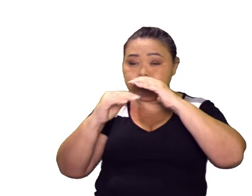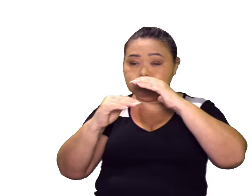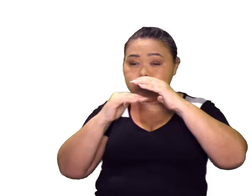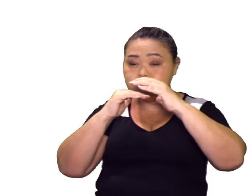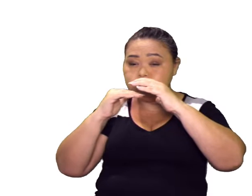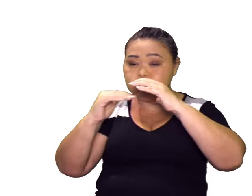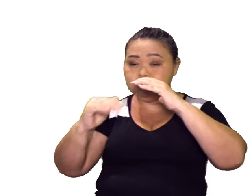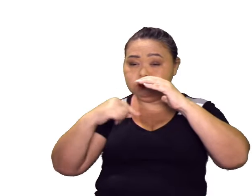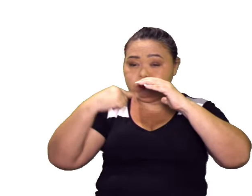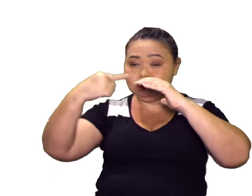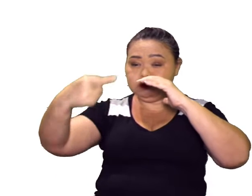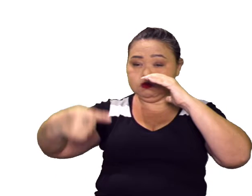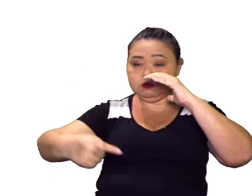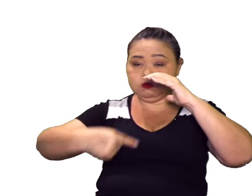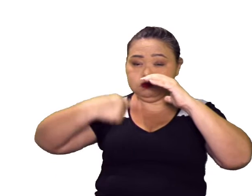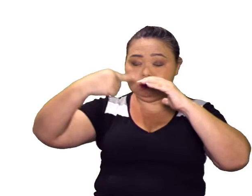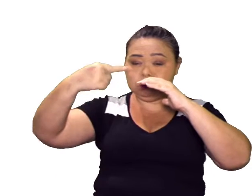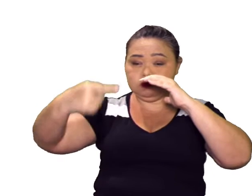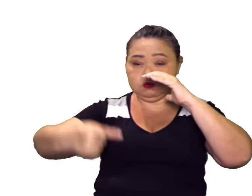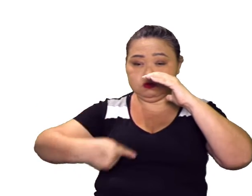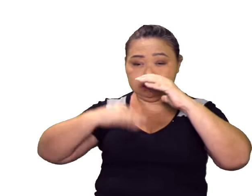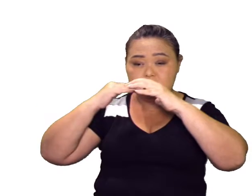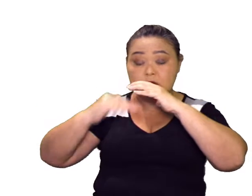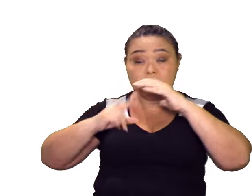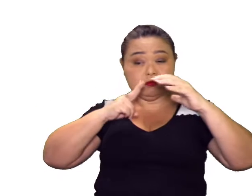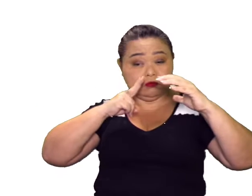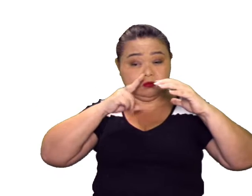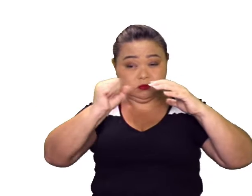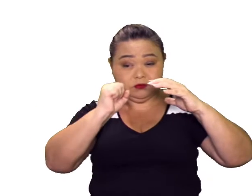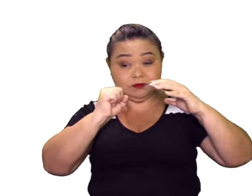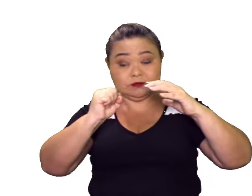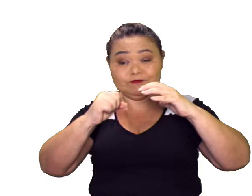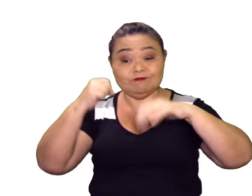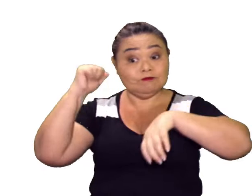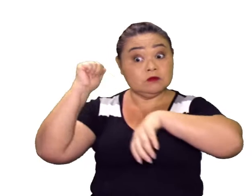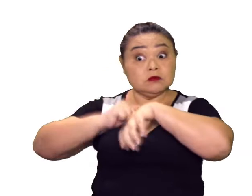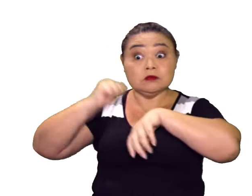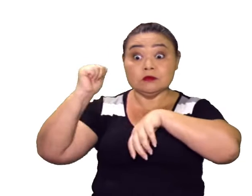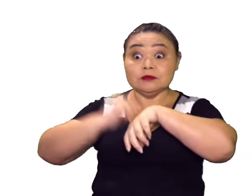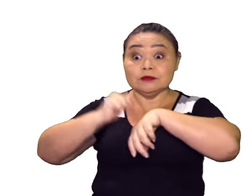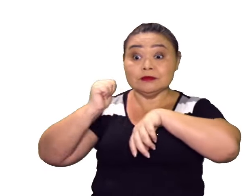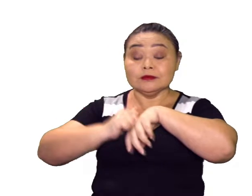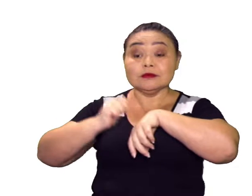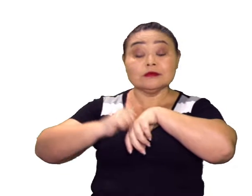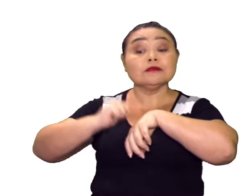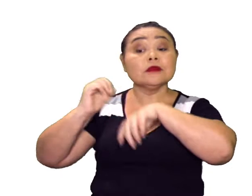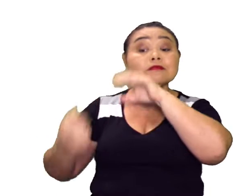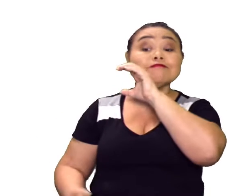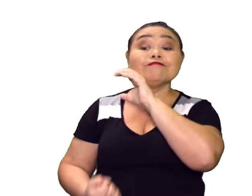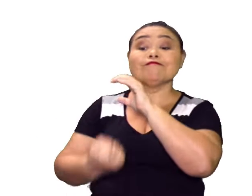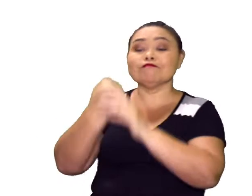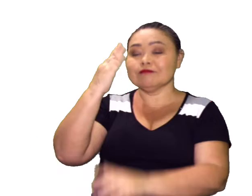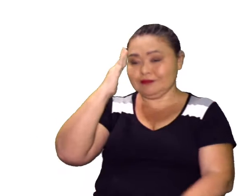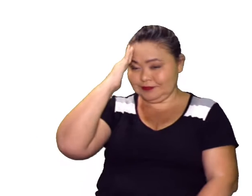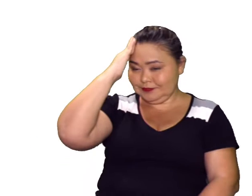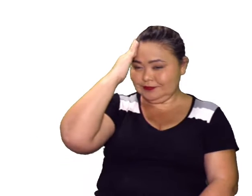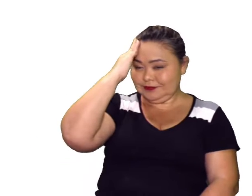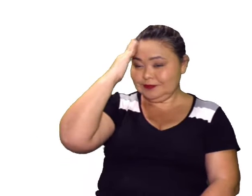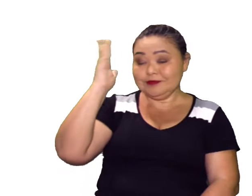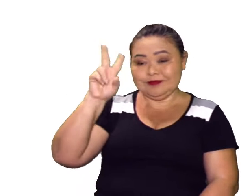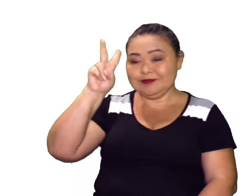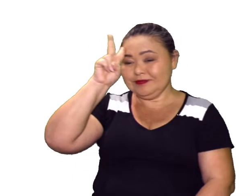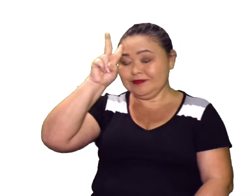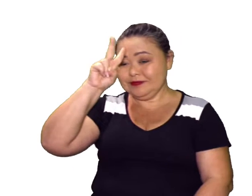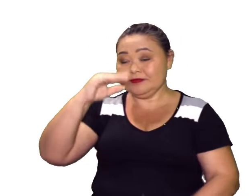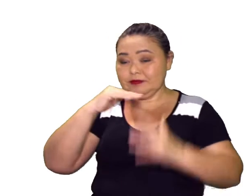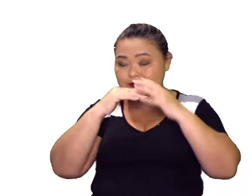queimar essa borracha de uma forma mais intensa, ele era mais duro. Então, foi assim que surgiu o pneu. Veja aí a história